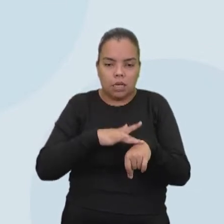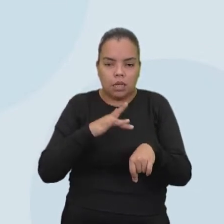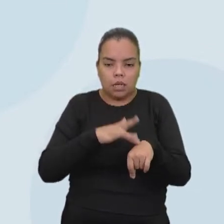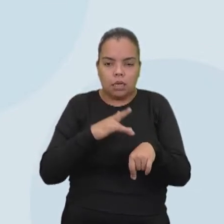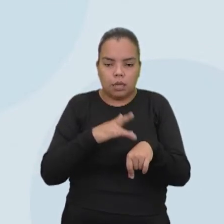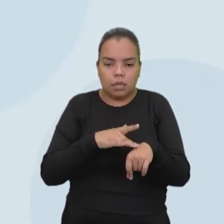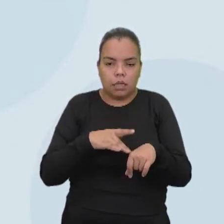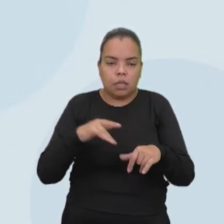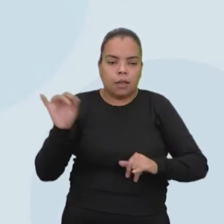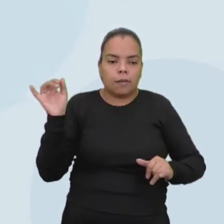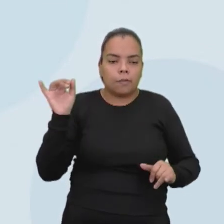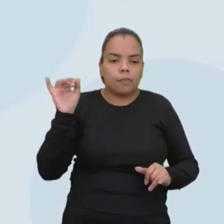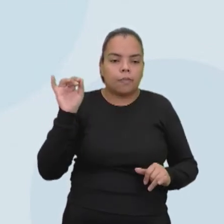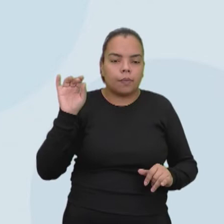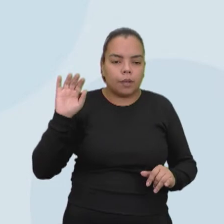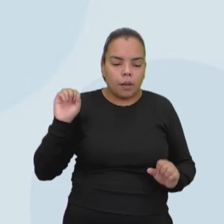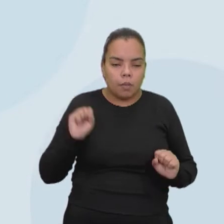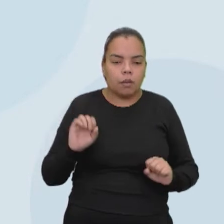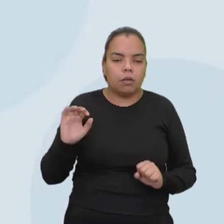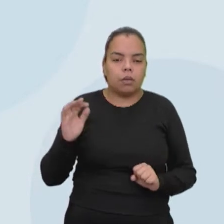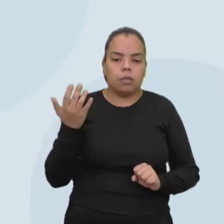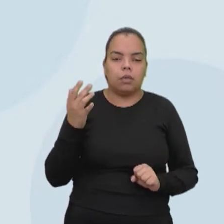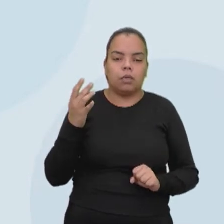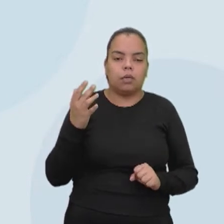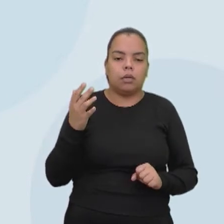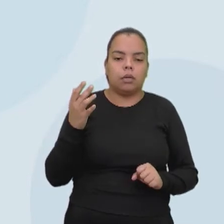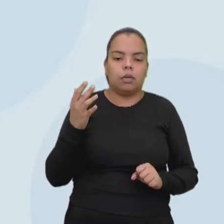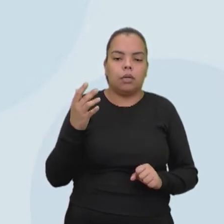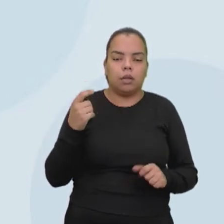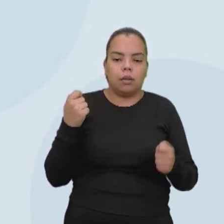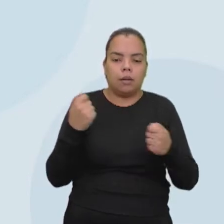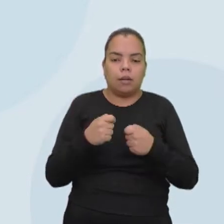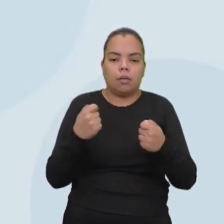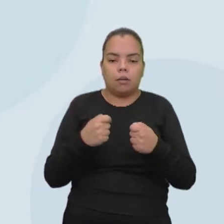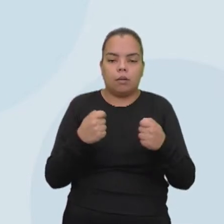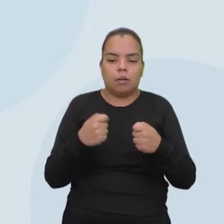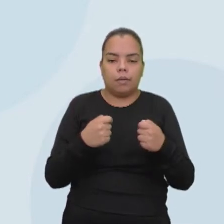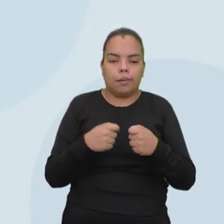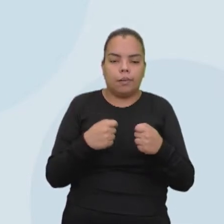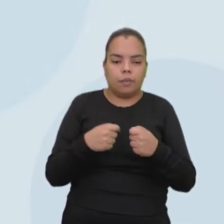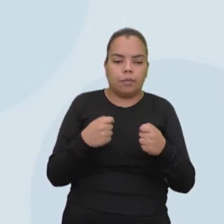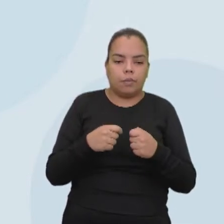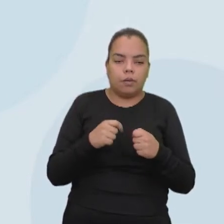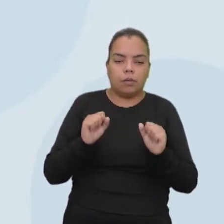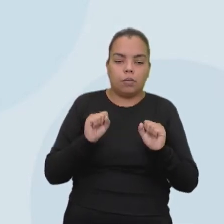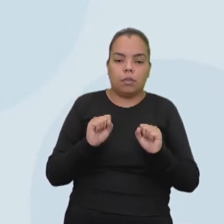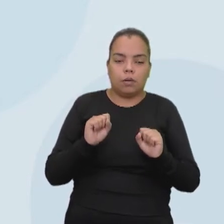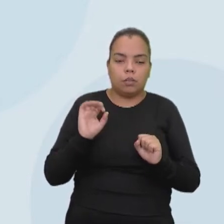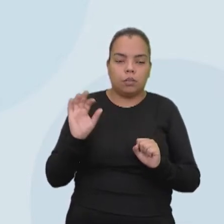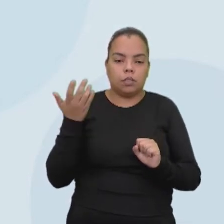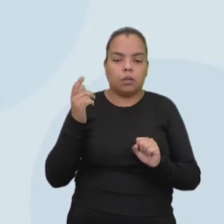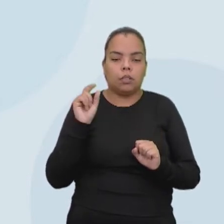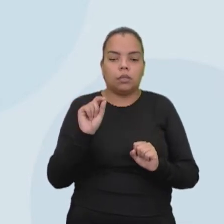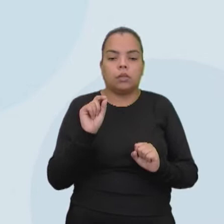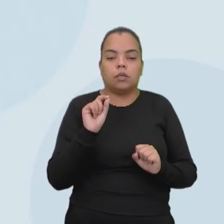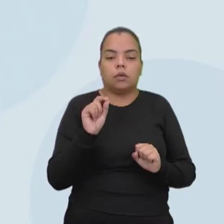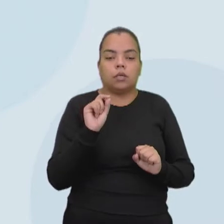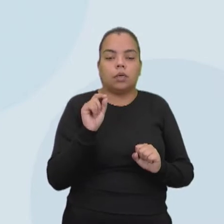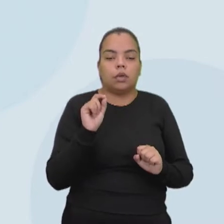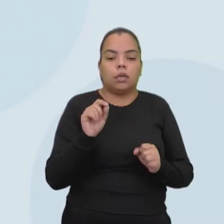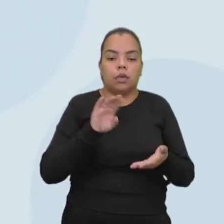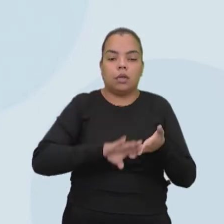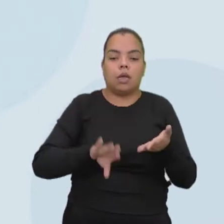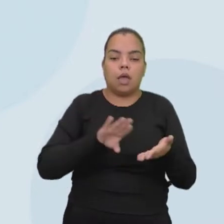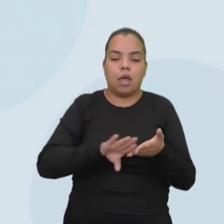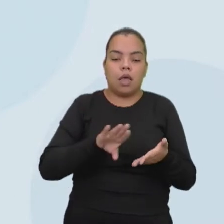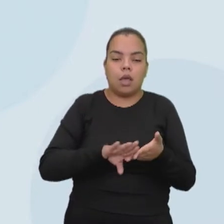da rocha sedimentar chama-se diágenese e ela pode ocorrer logo após a deposição ou